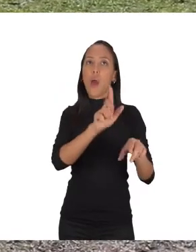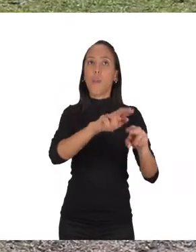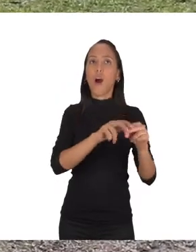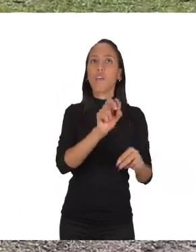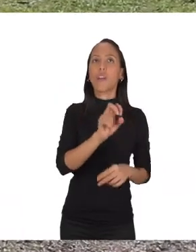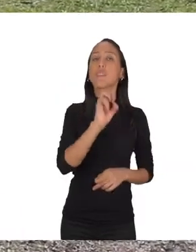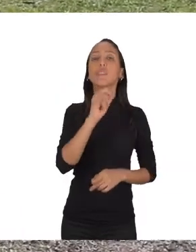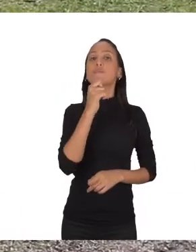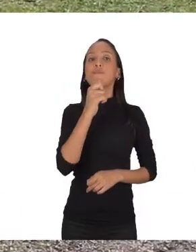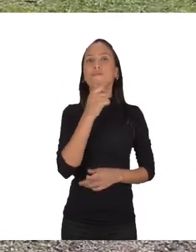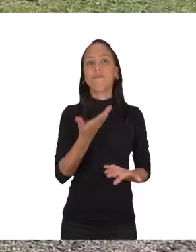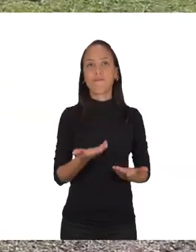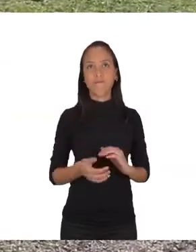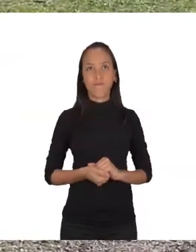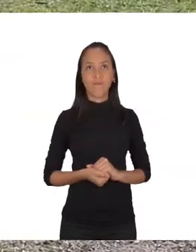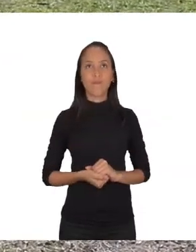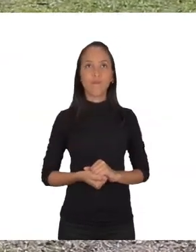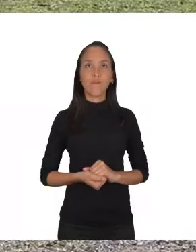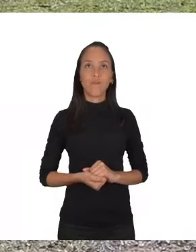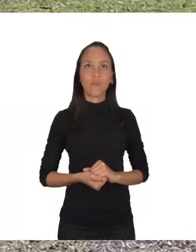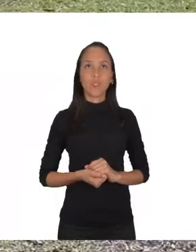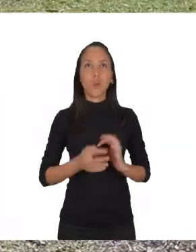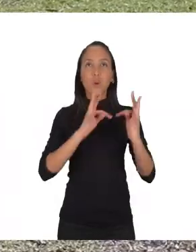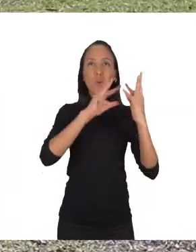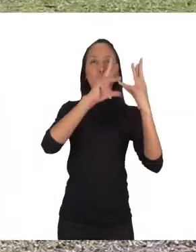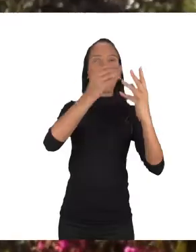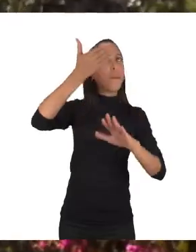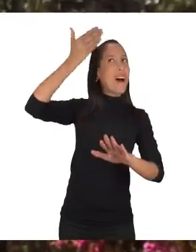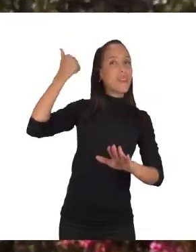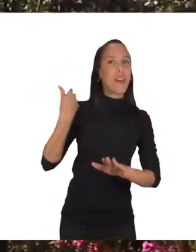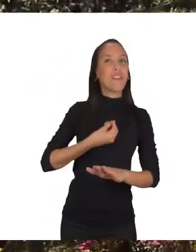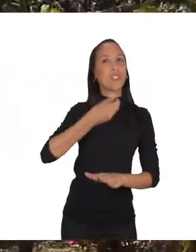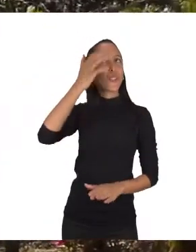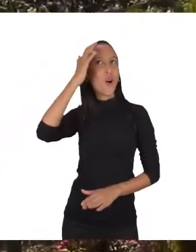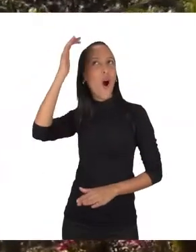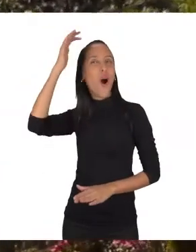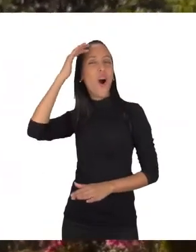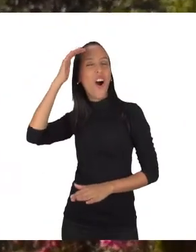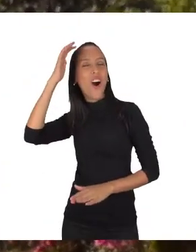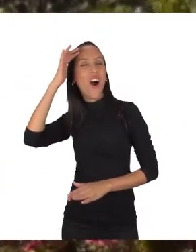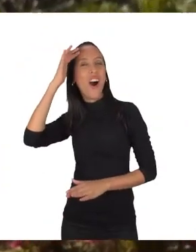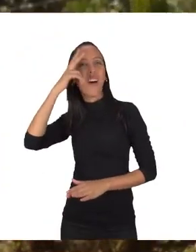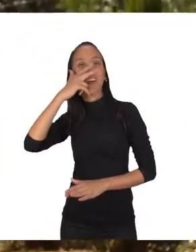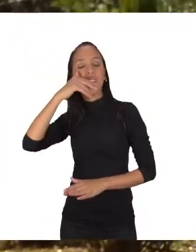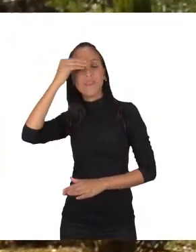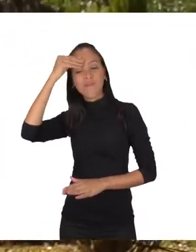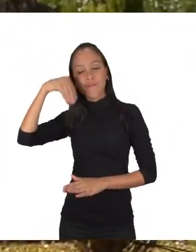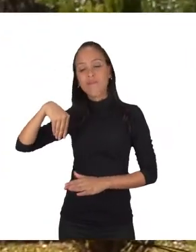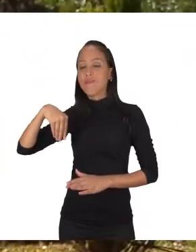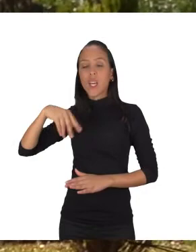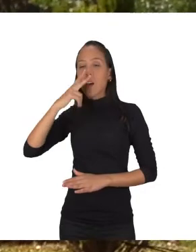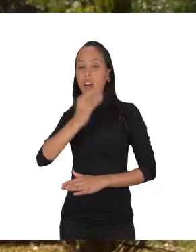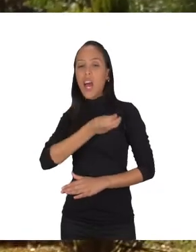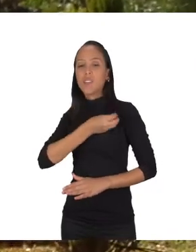jamais teria. Todos os sonhos, tudo aquilo que você pensou, idealizou, deixar tudo para trás e vir para um novo